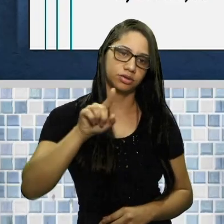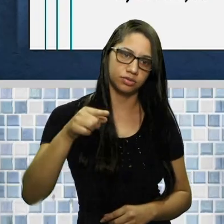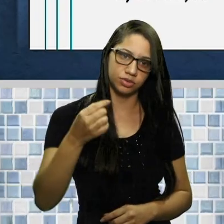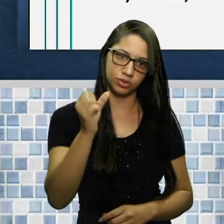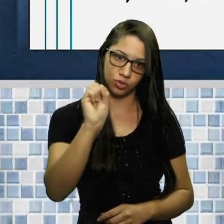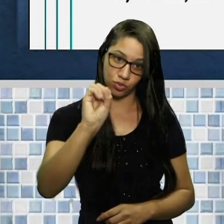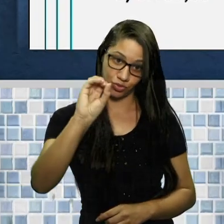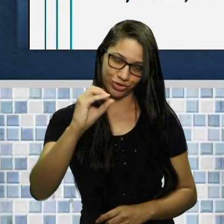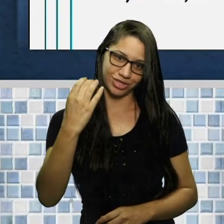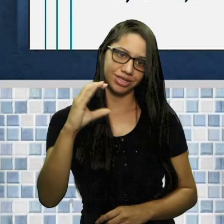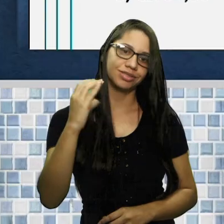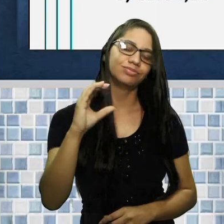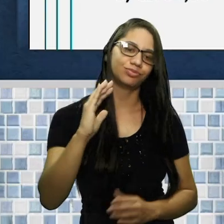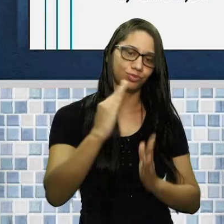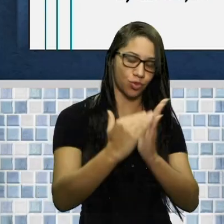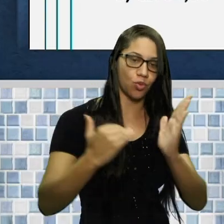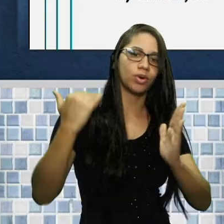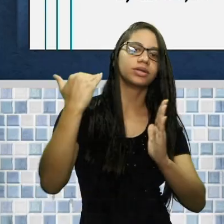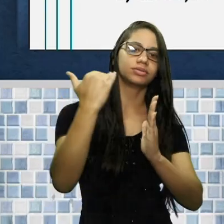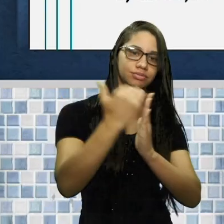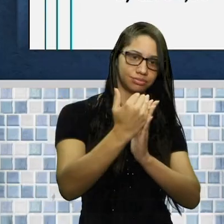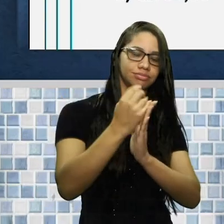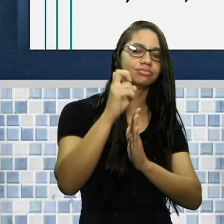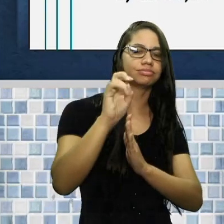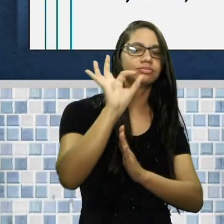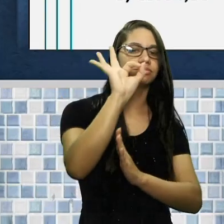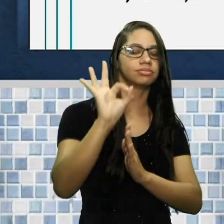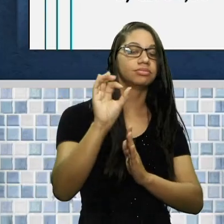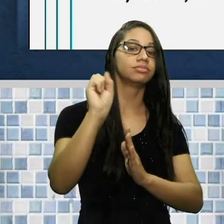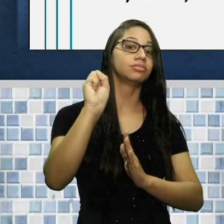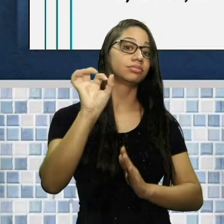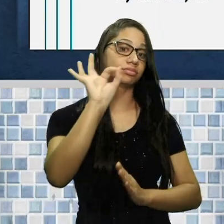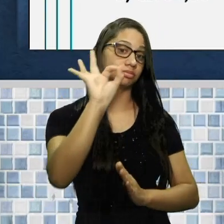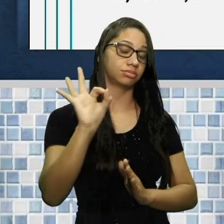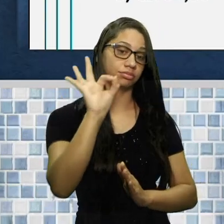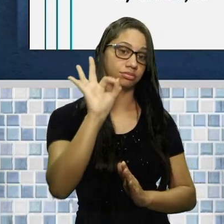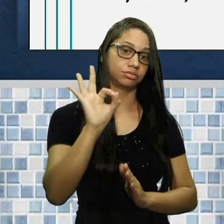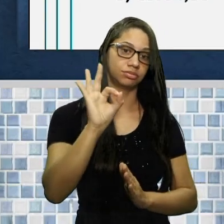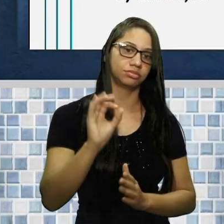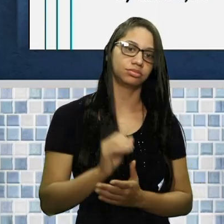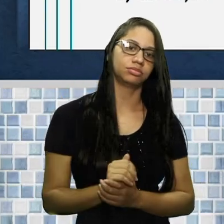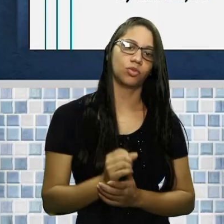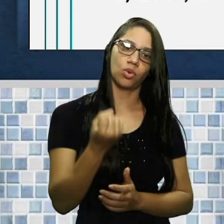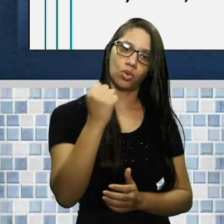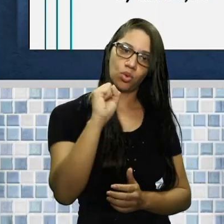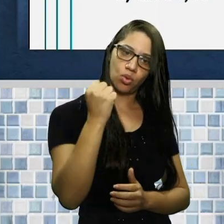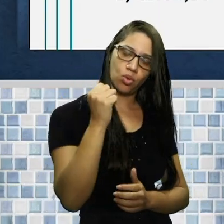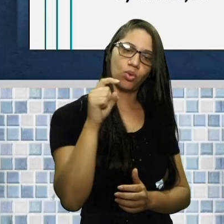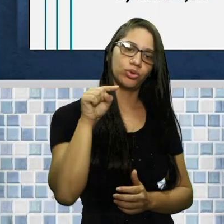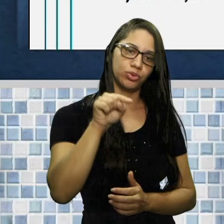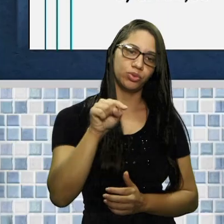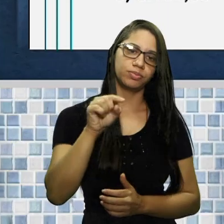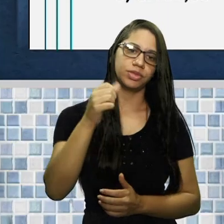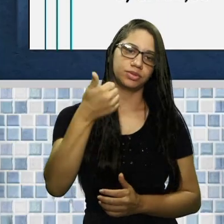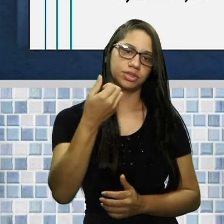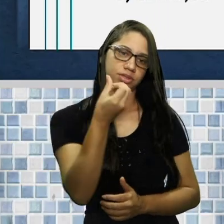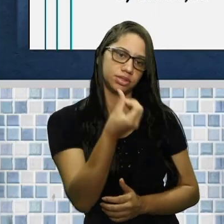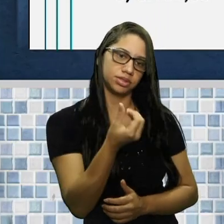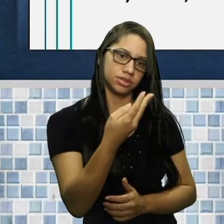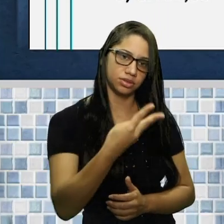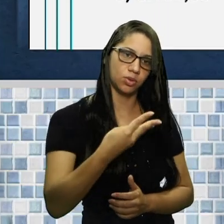R$ 8.164,80. Logo, o acréscimo sucessivo de 5% e 8% gerou um valor de